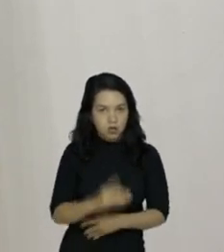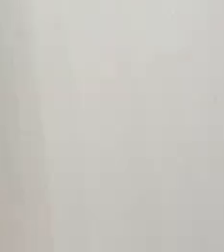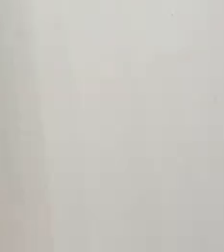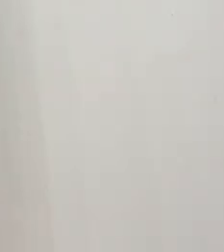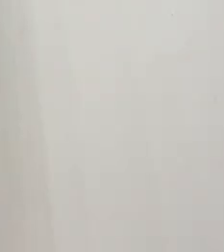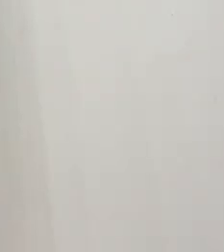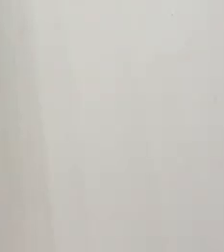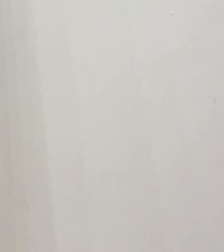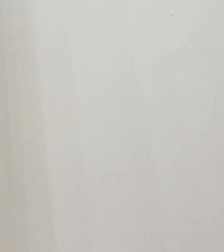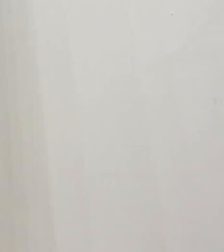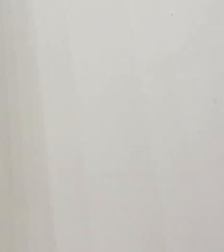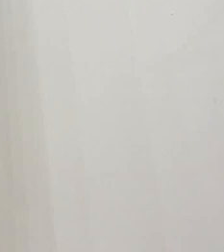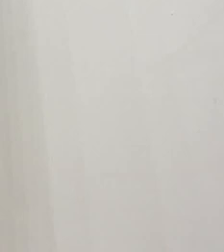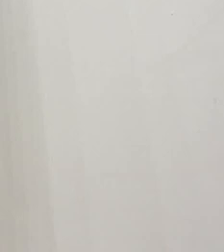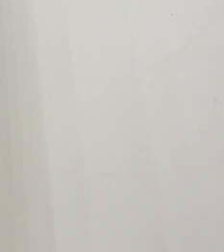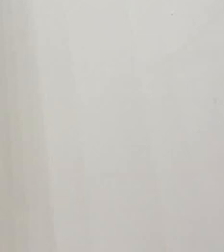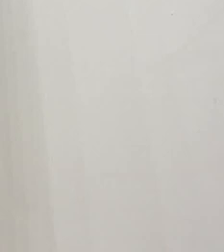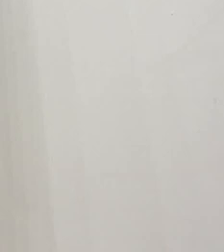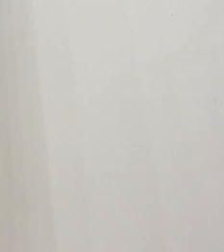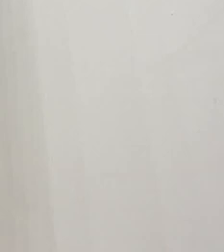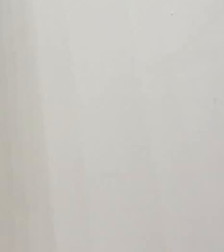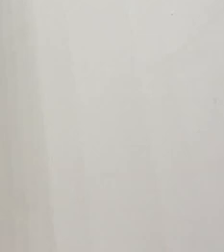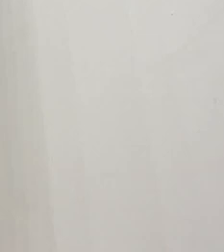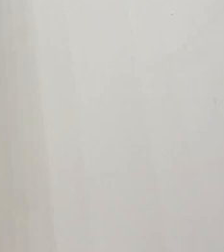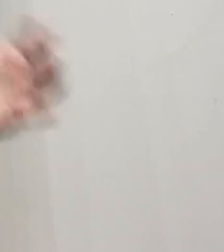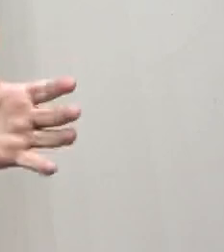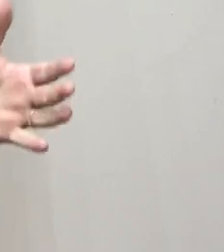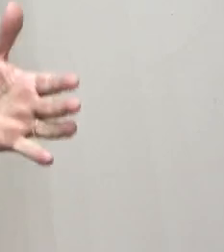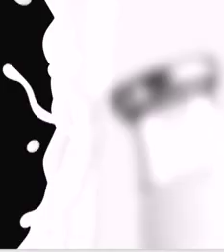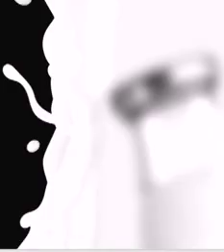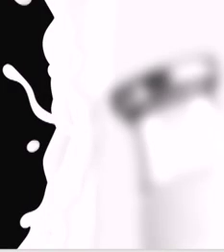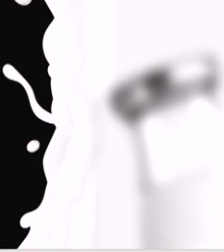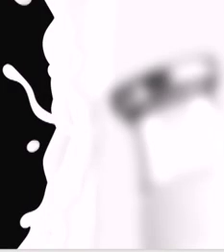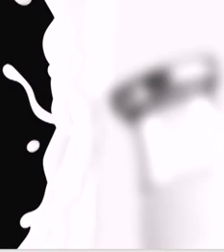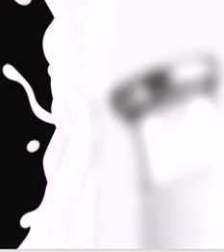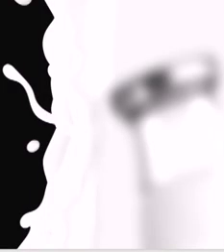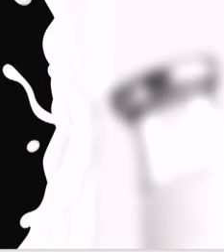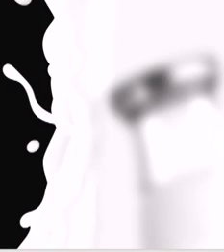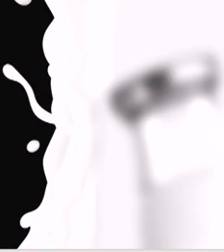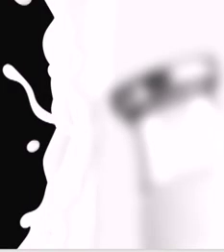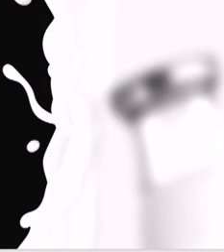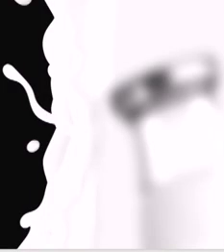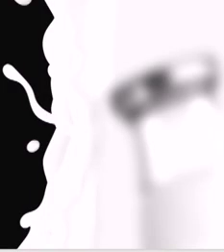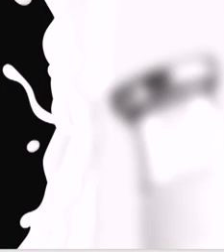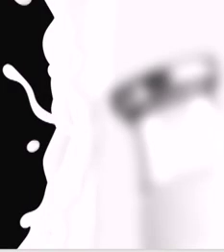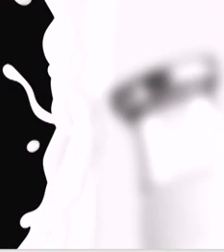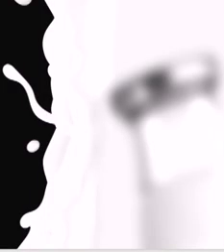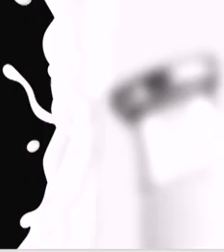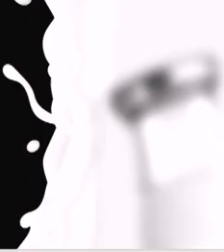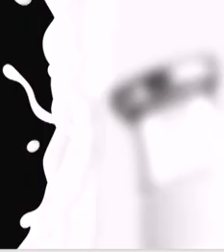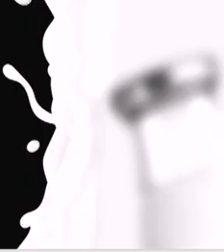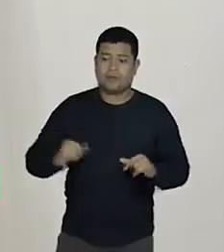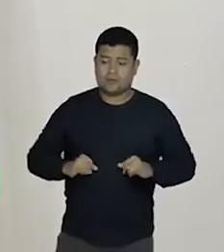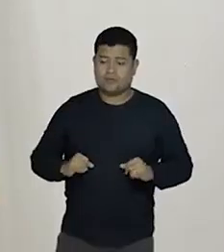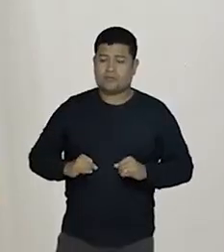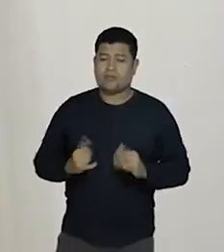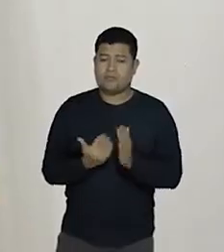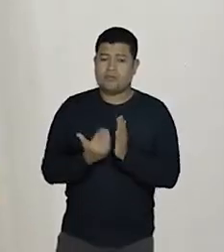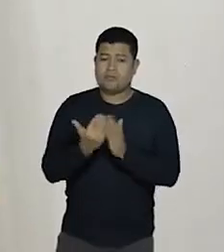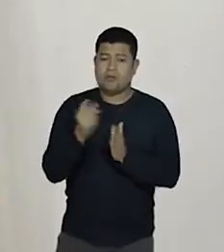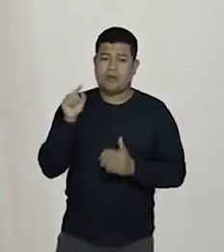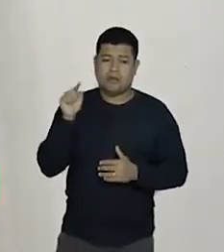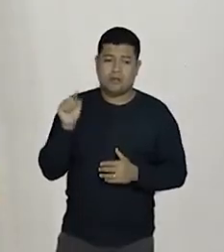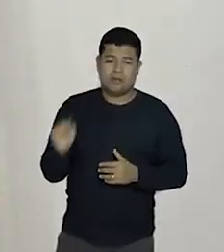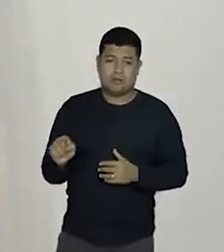doméstica falou sobre a situação delicada na qual se torna inteira o Catarinense se encontra para